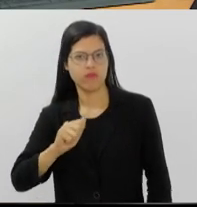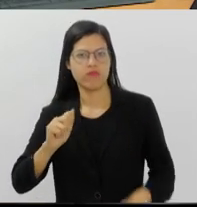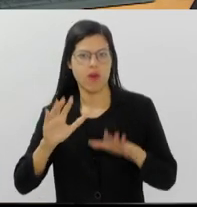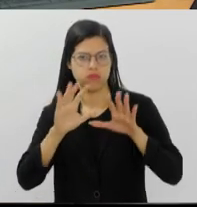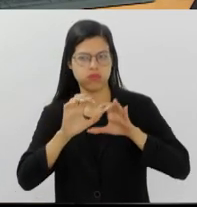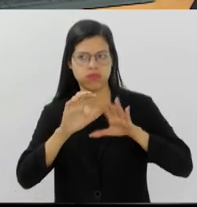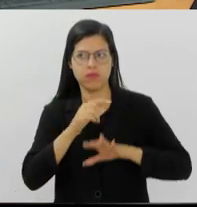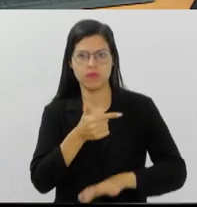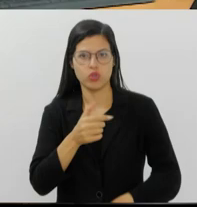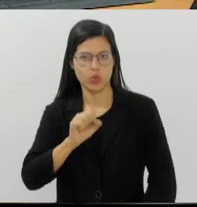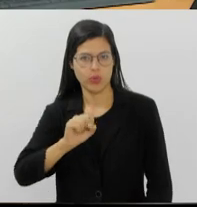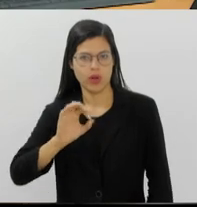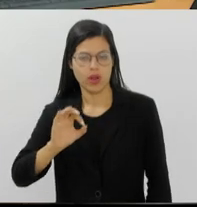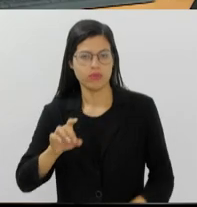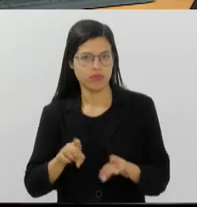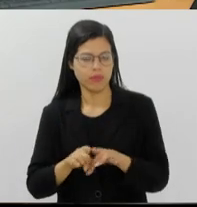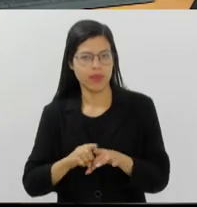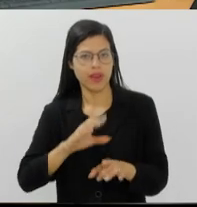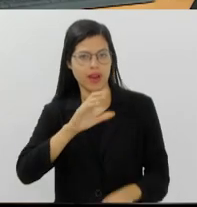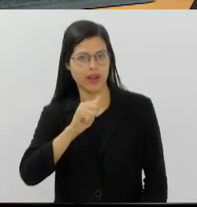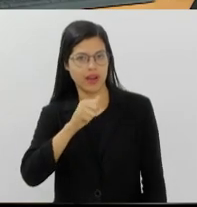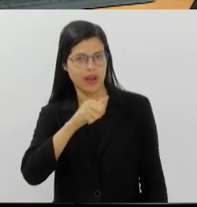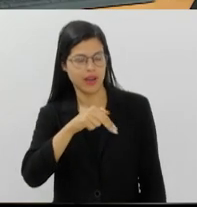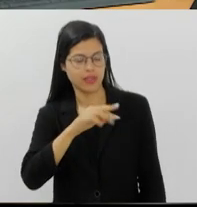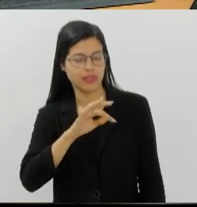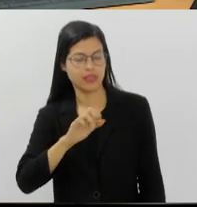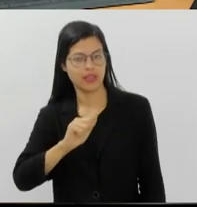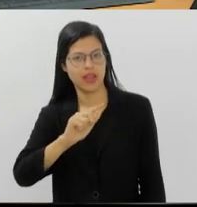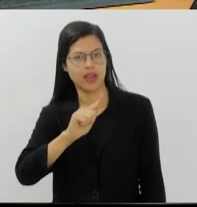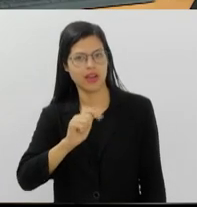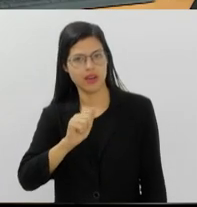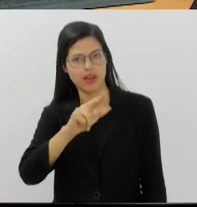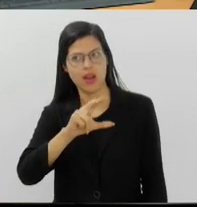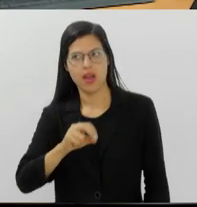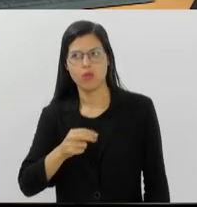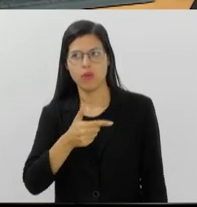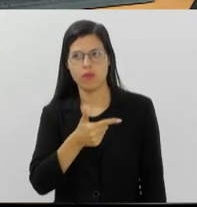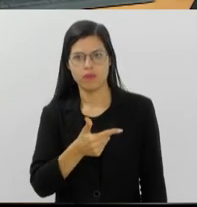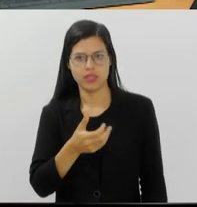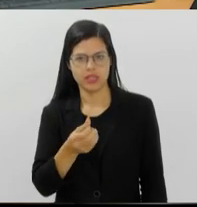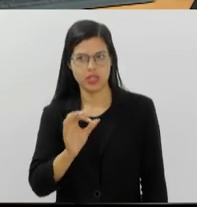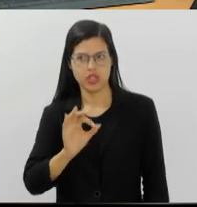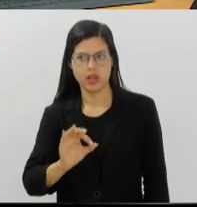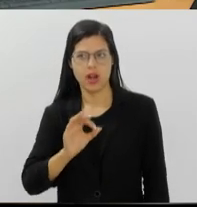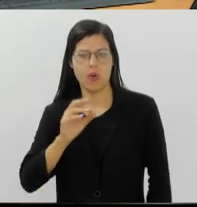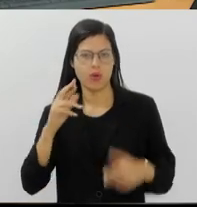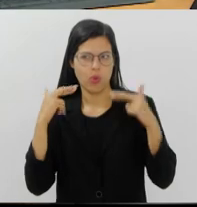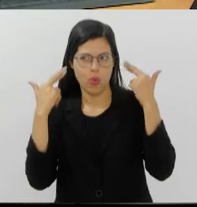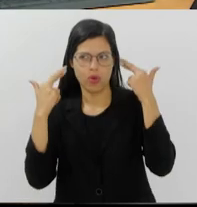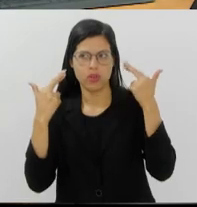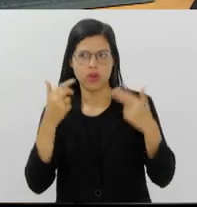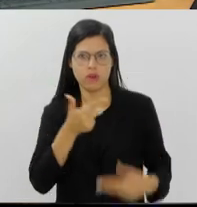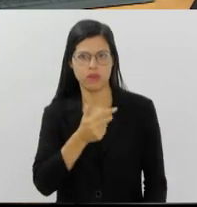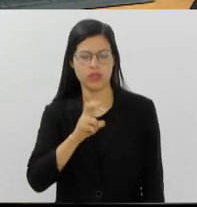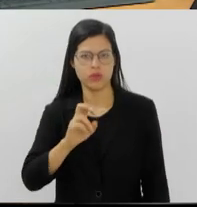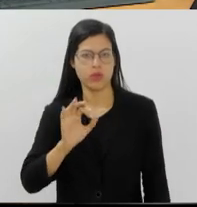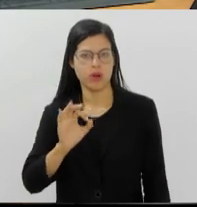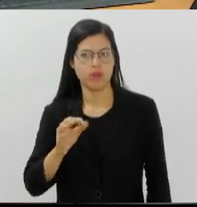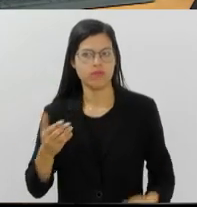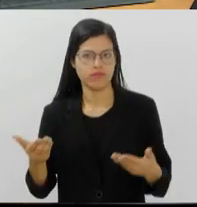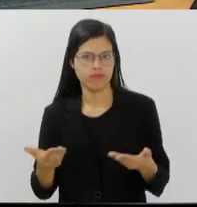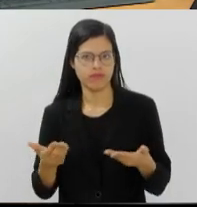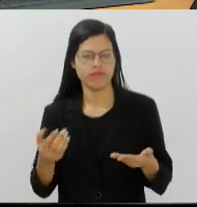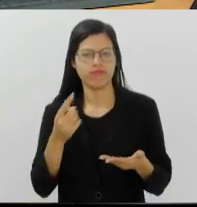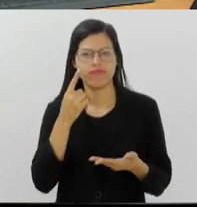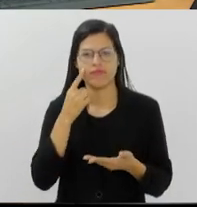também, Cantagalo com chuva fraca, 26 graus, e Cordeiro também com chuva fraca, 25 graus. Vamos ver agora como está o tempo